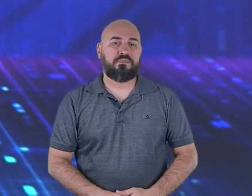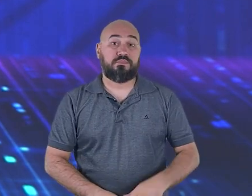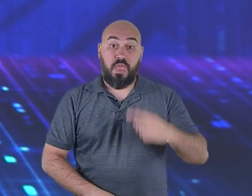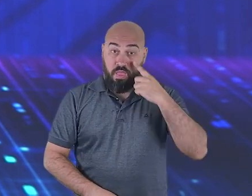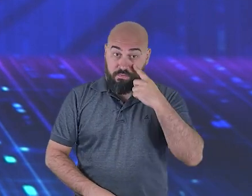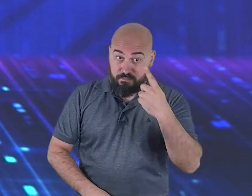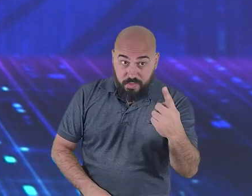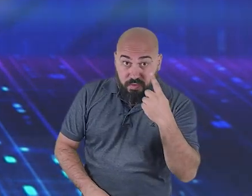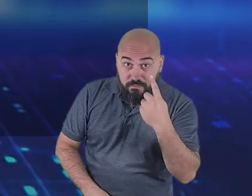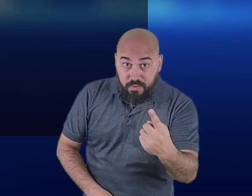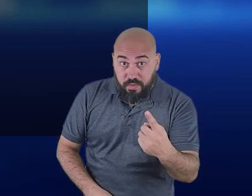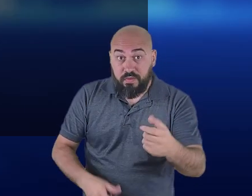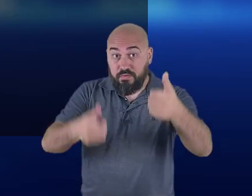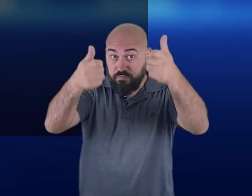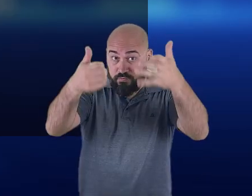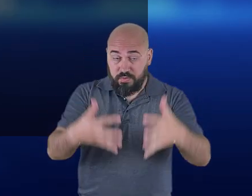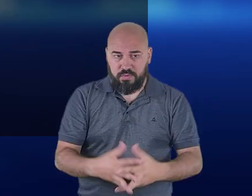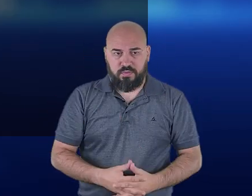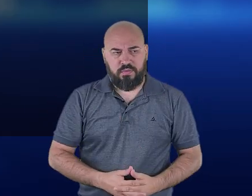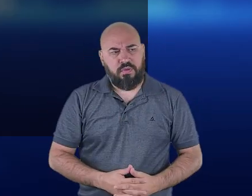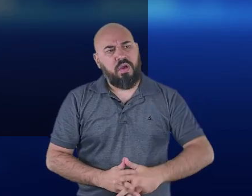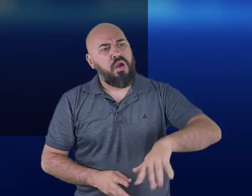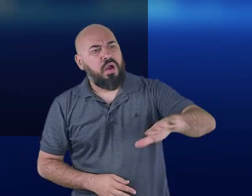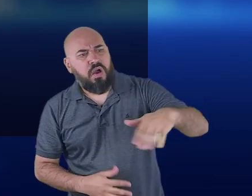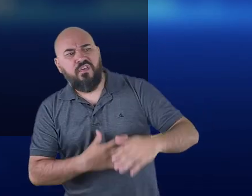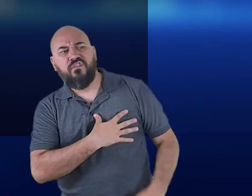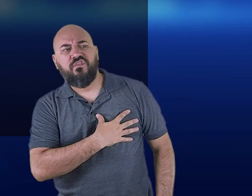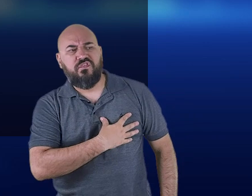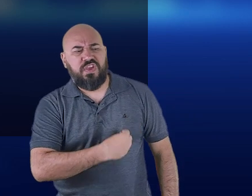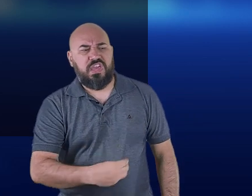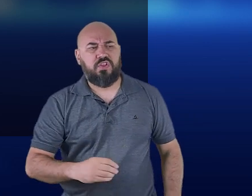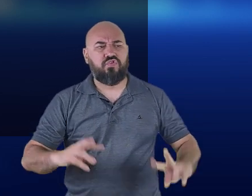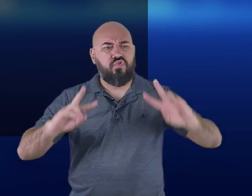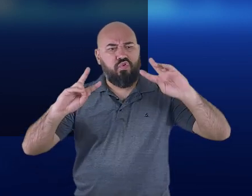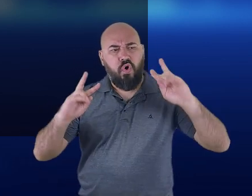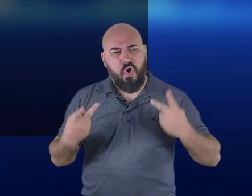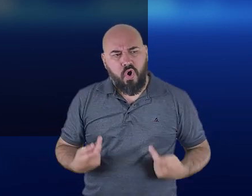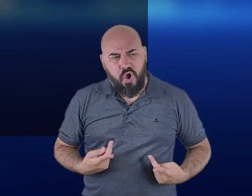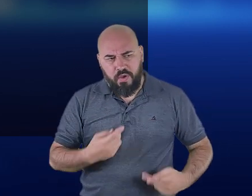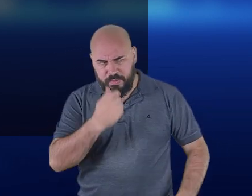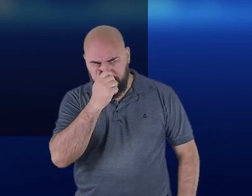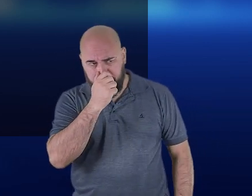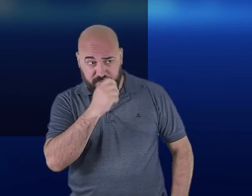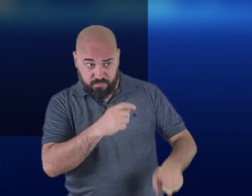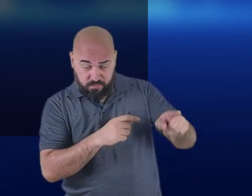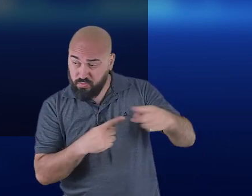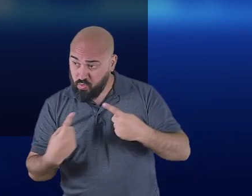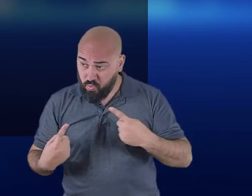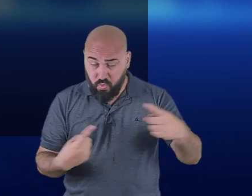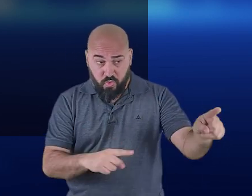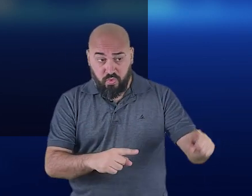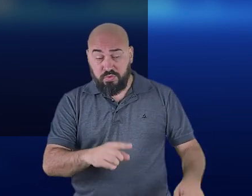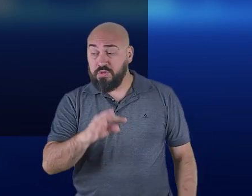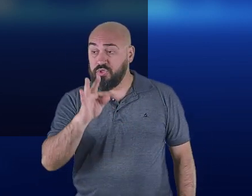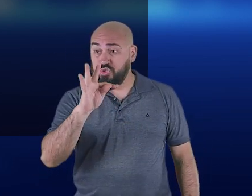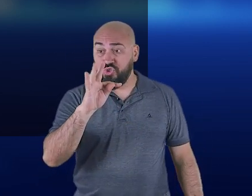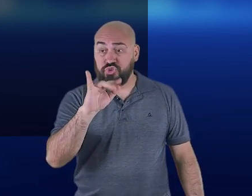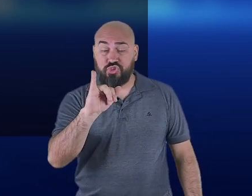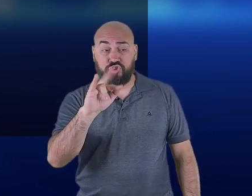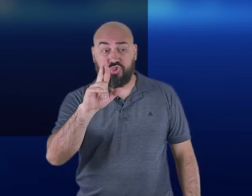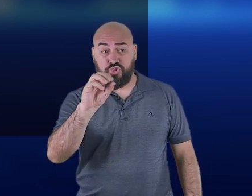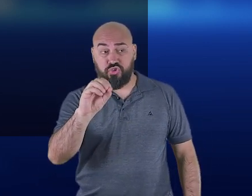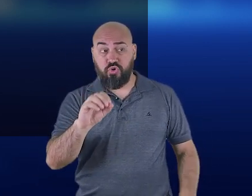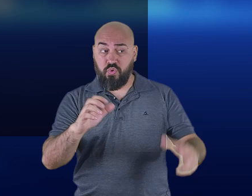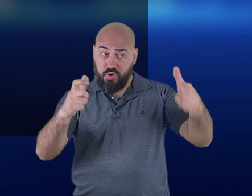as seguintes palavras: Filho do homem, levanta uma lamentação contra o rei de Tiro e dize-lhe: assim diz o Senhor